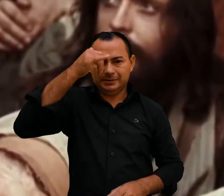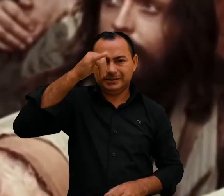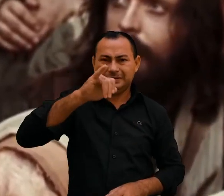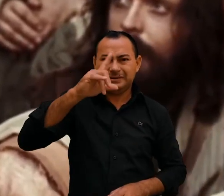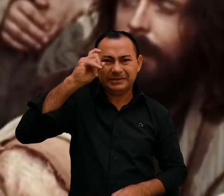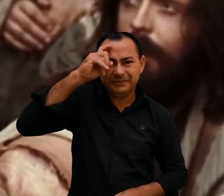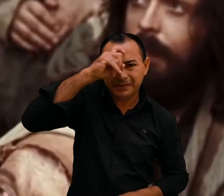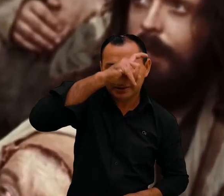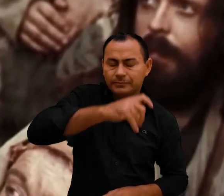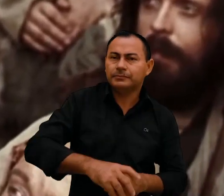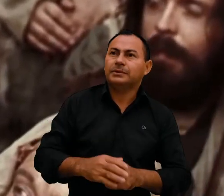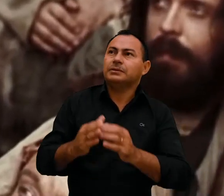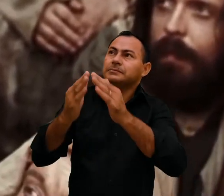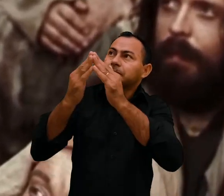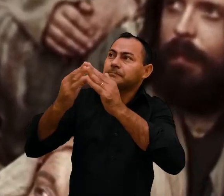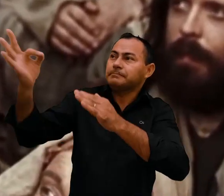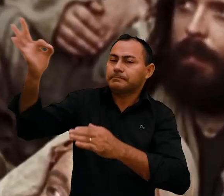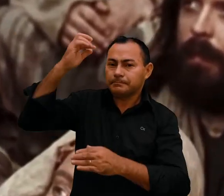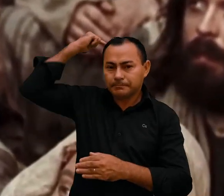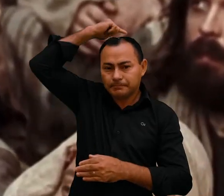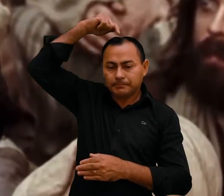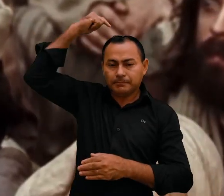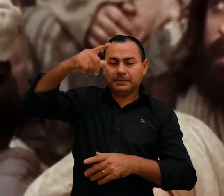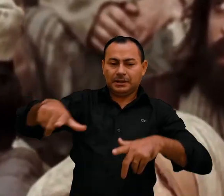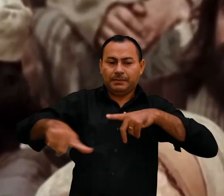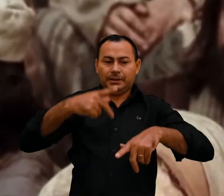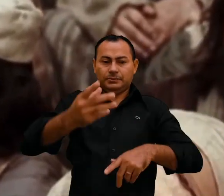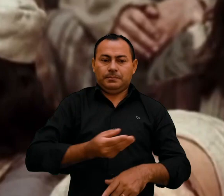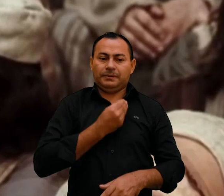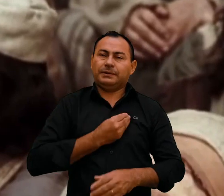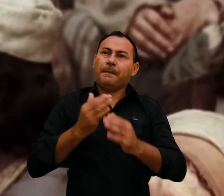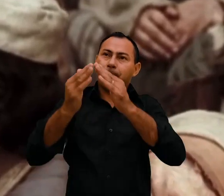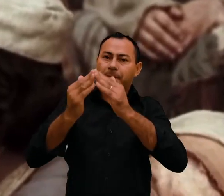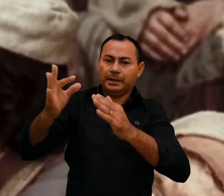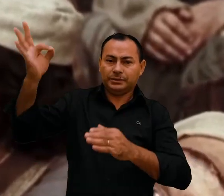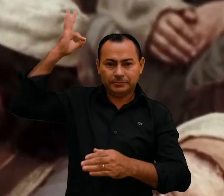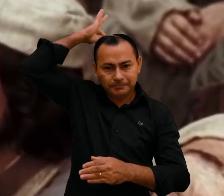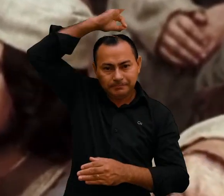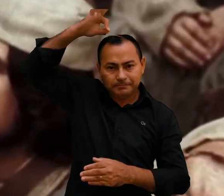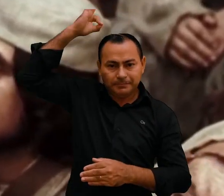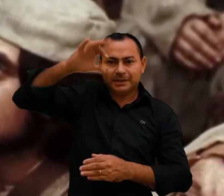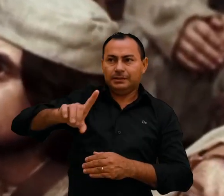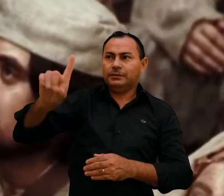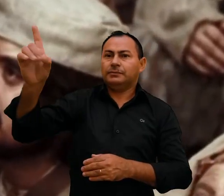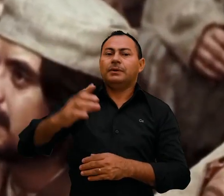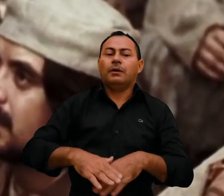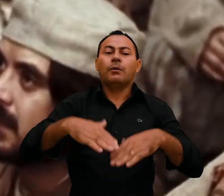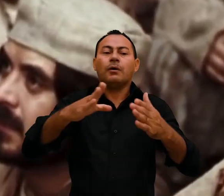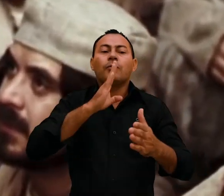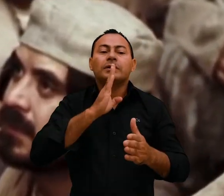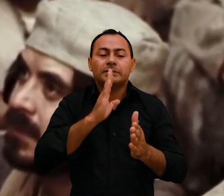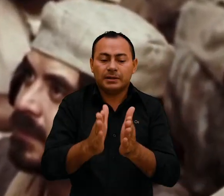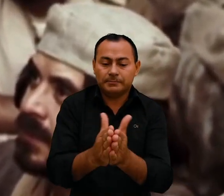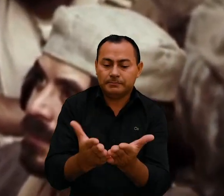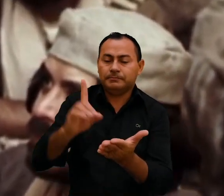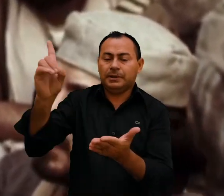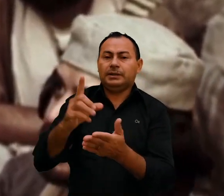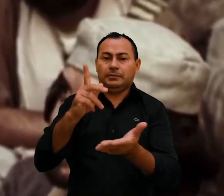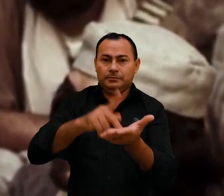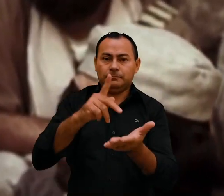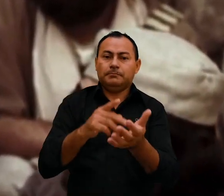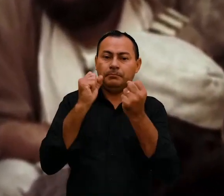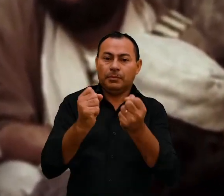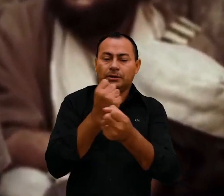você possibilitará ao Espírito Santo que Deus trabalhar em suas vidas e quando ela se conhecerem as escrituras e a